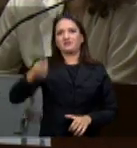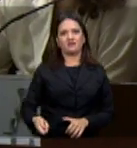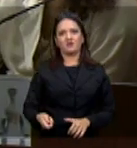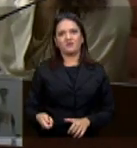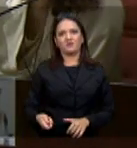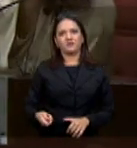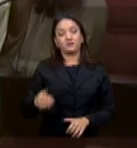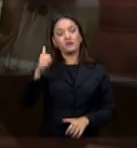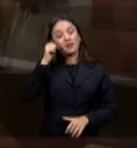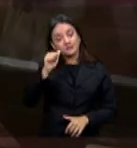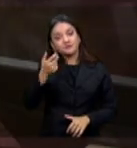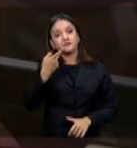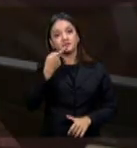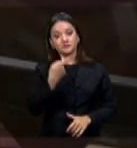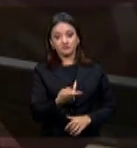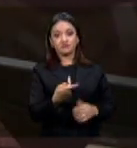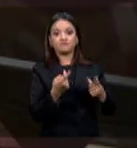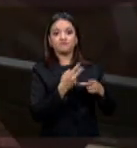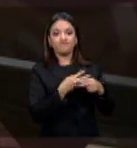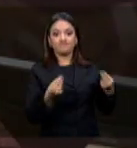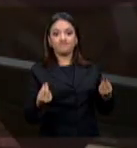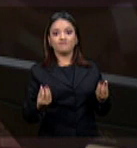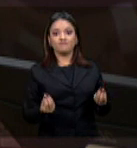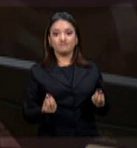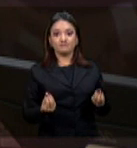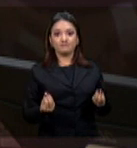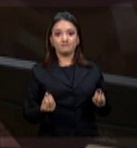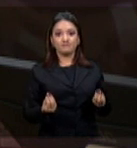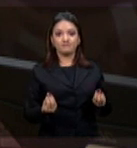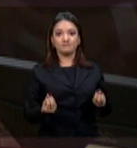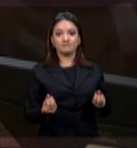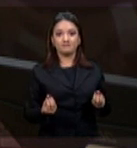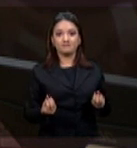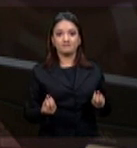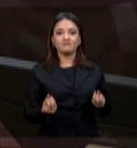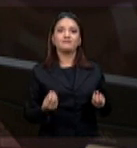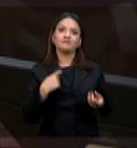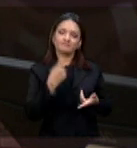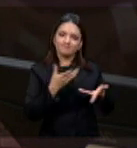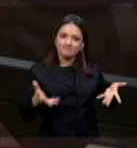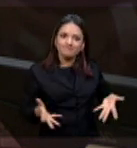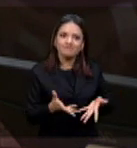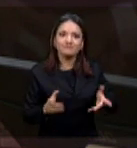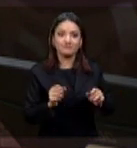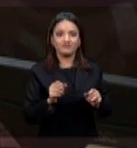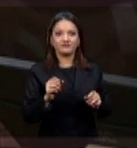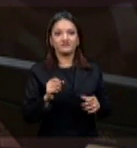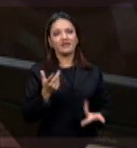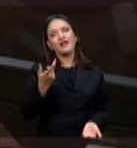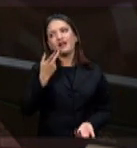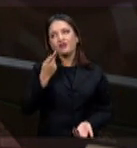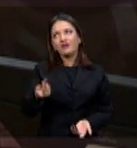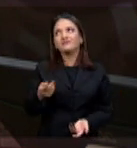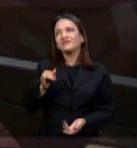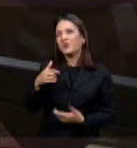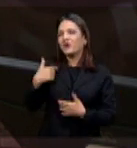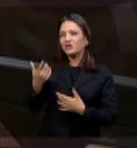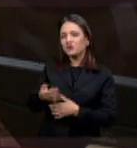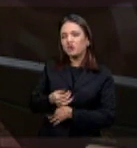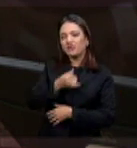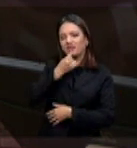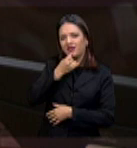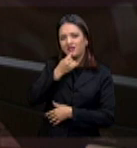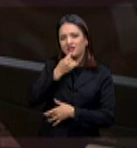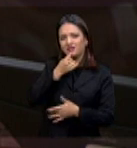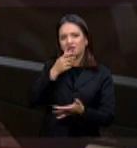uma coisa que eu acho até muito... muito que incentiva muito a todas nós, que ela fala que quando ela está triste, ela olha para aquela sentença,